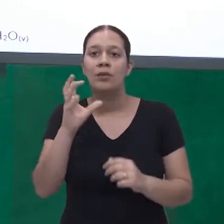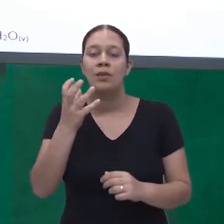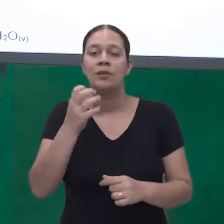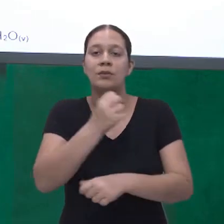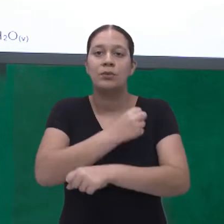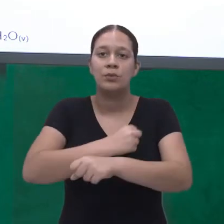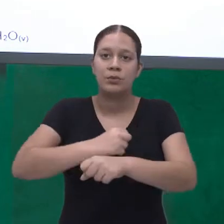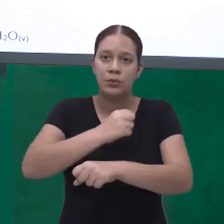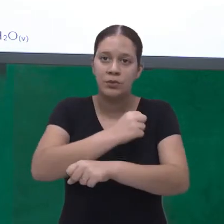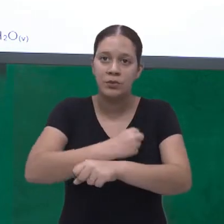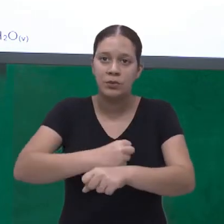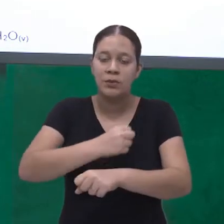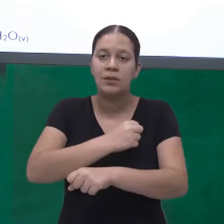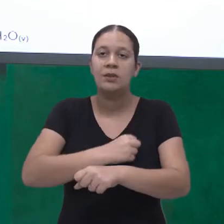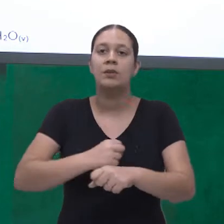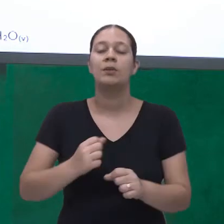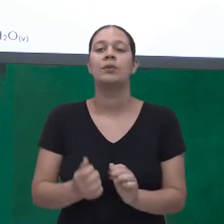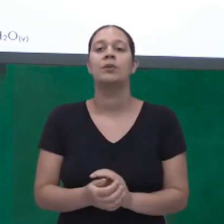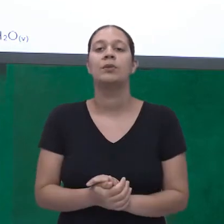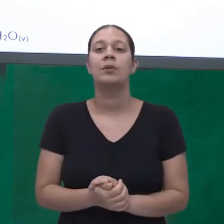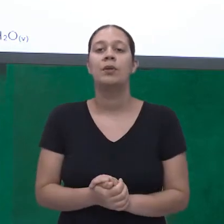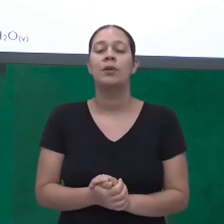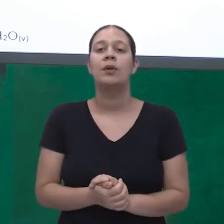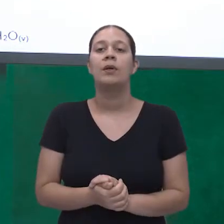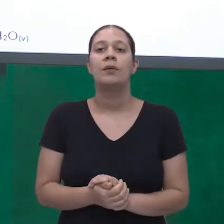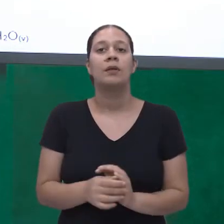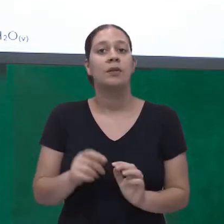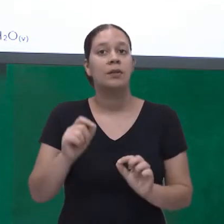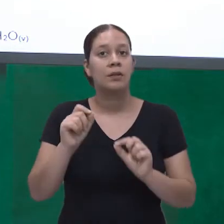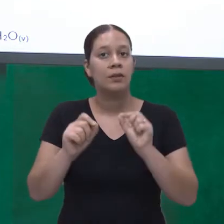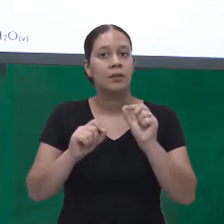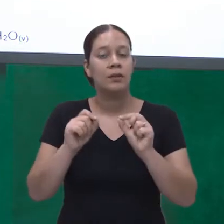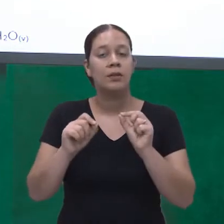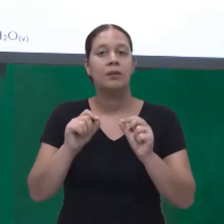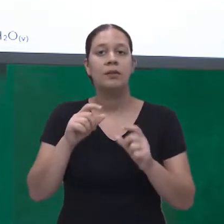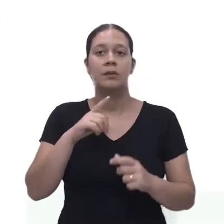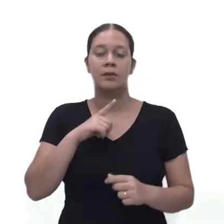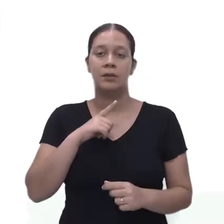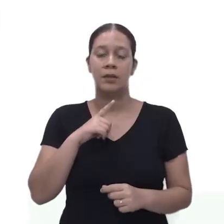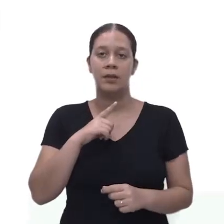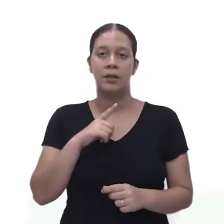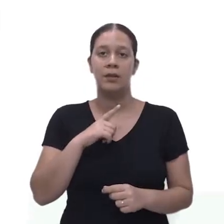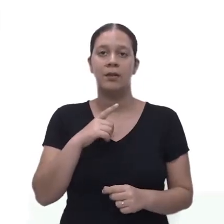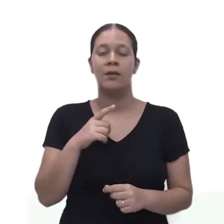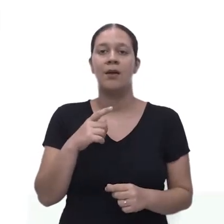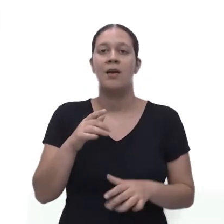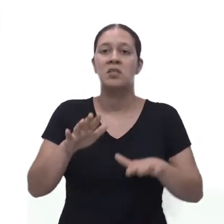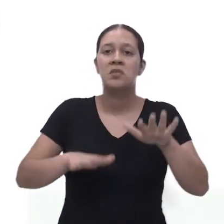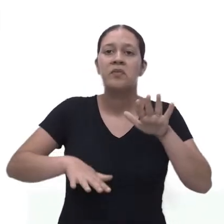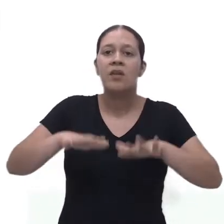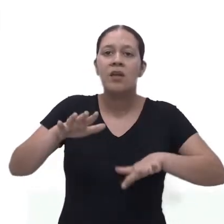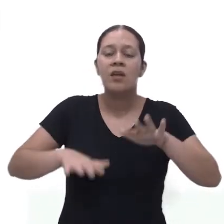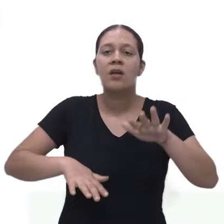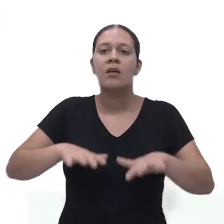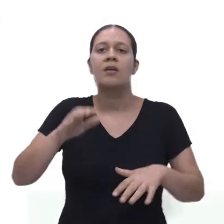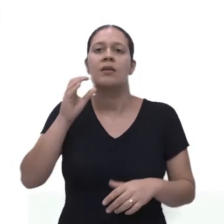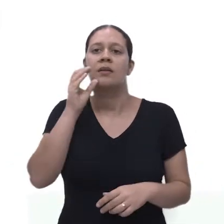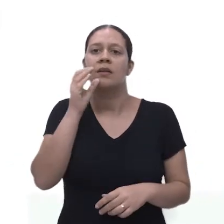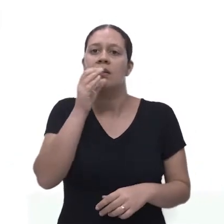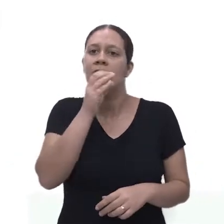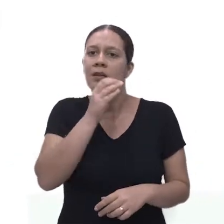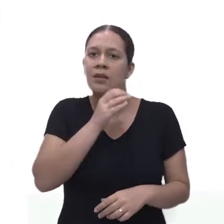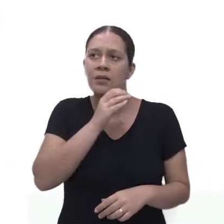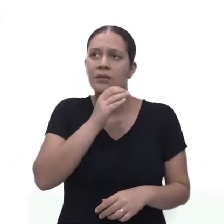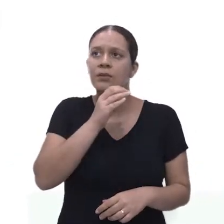dos componentes do gás de cozinha é o propano. Quando ele é queimado, ele reage com